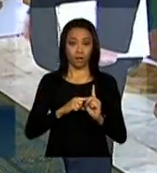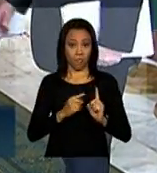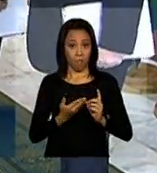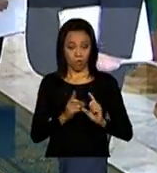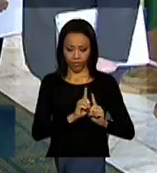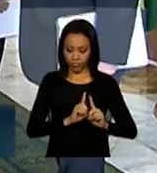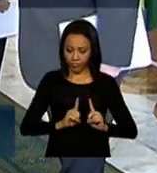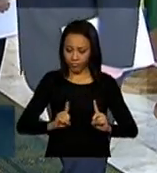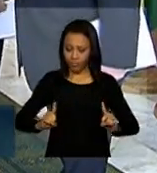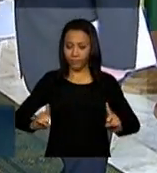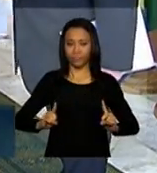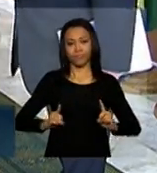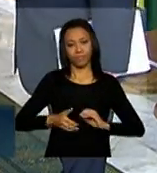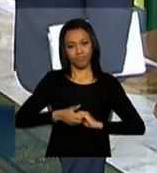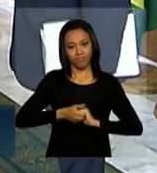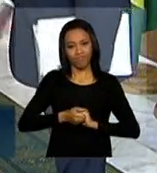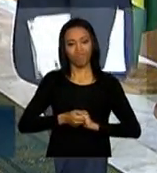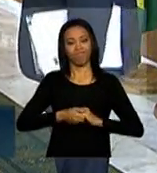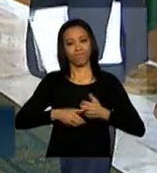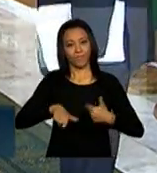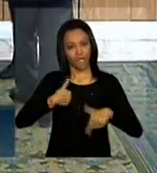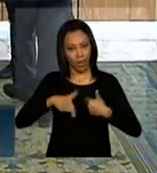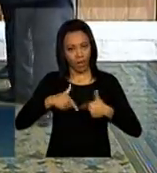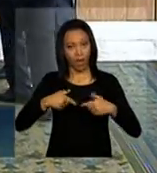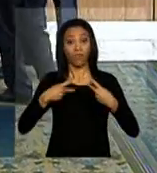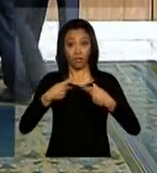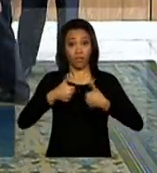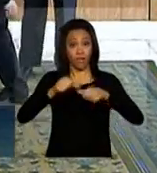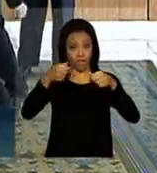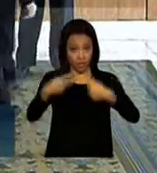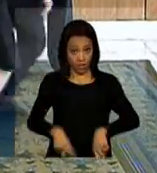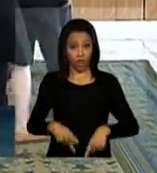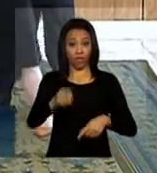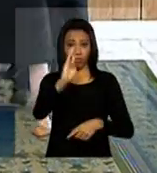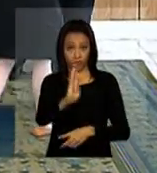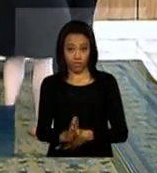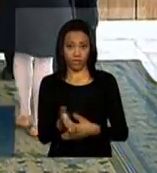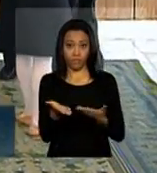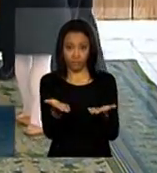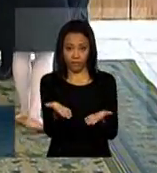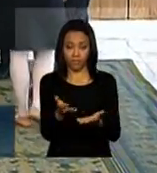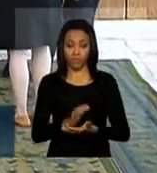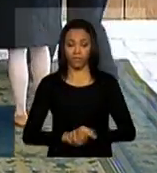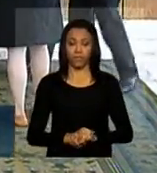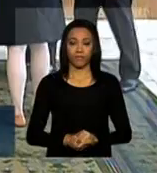equipe, que vai atuar no Brasil a partir deste momento.